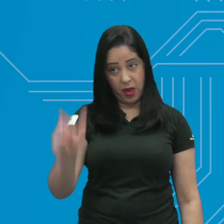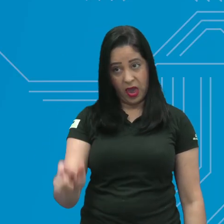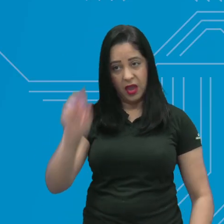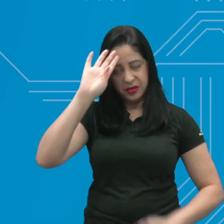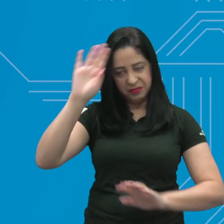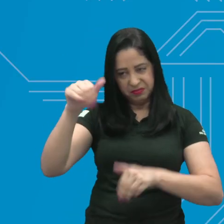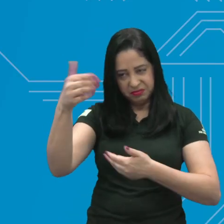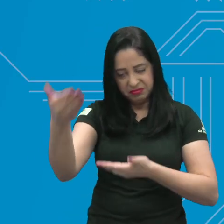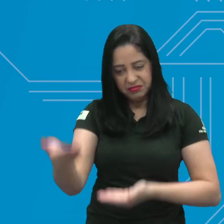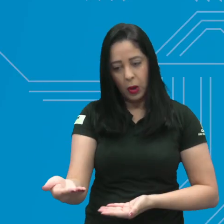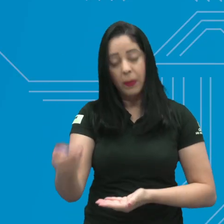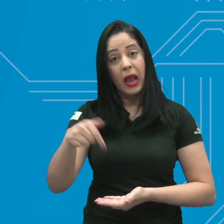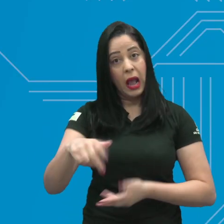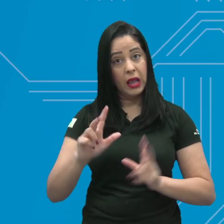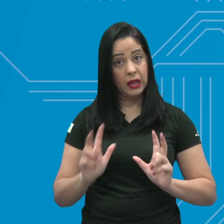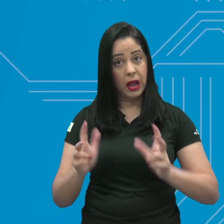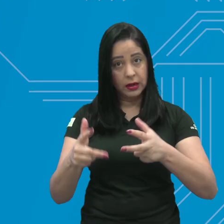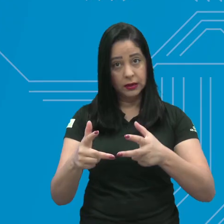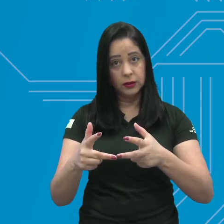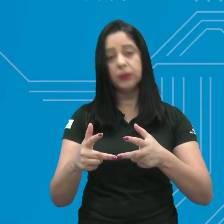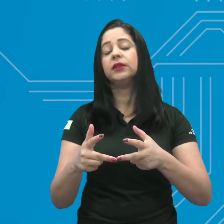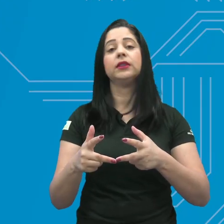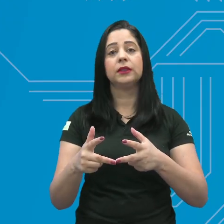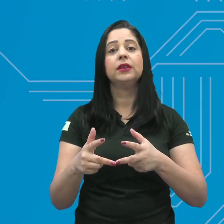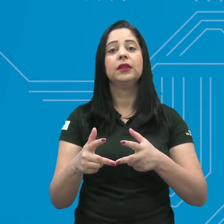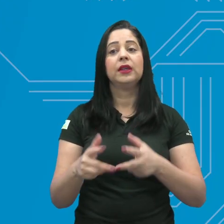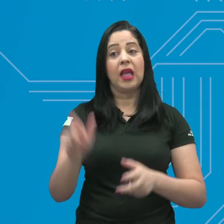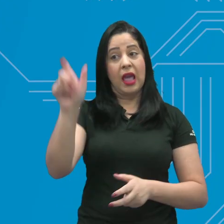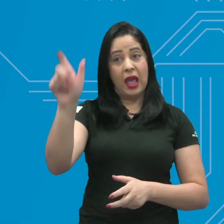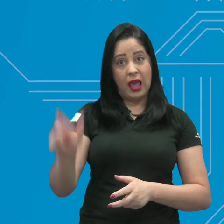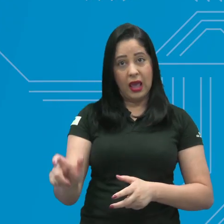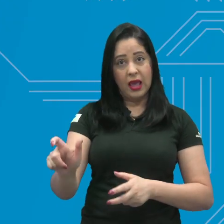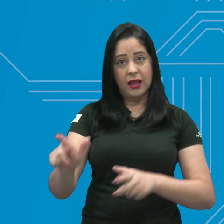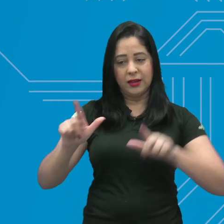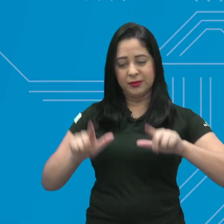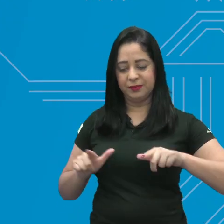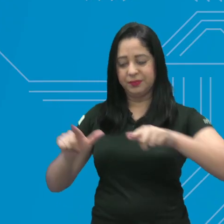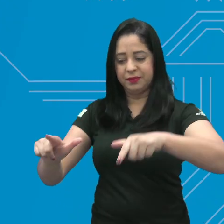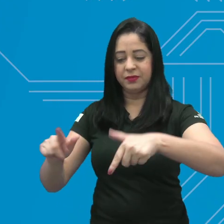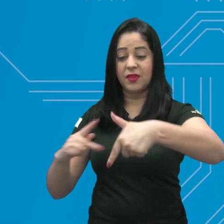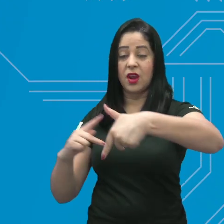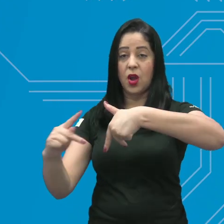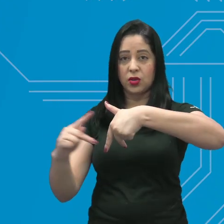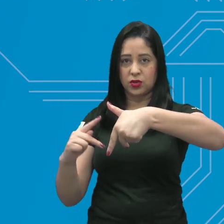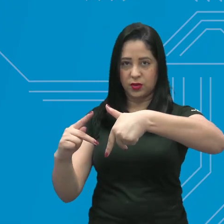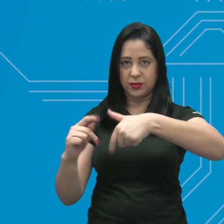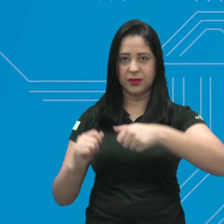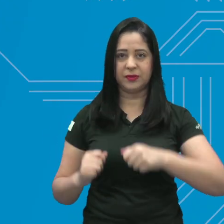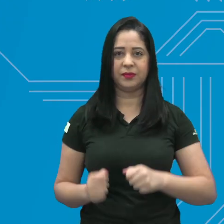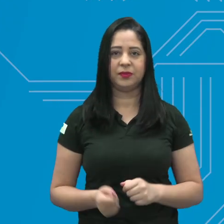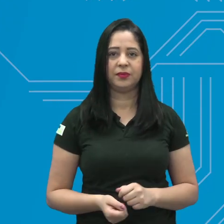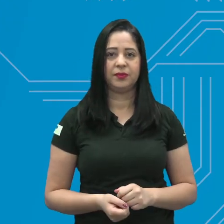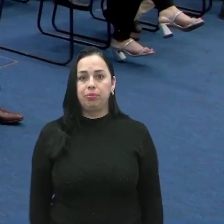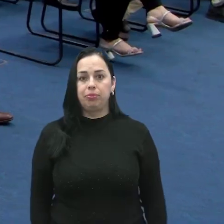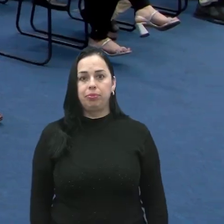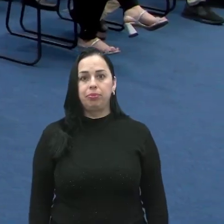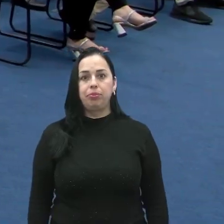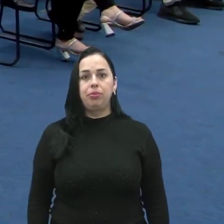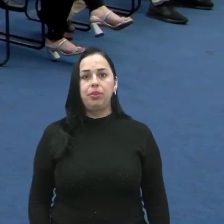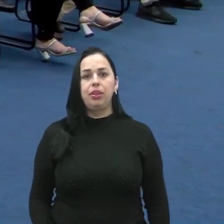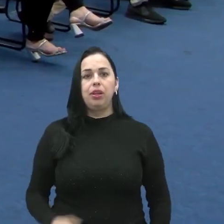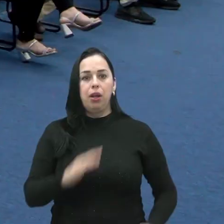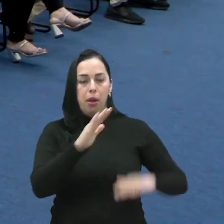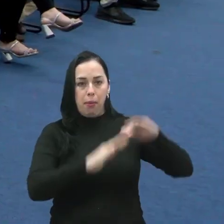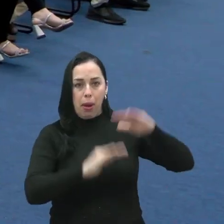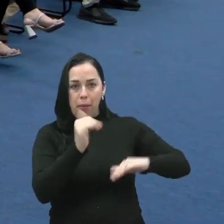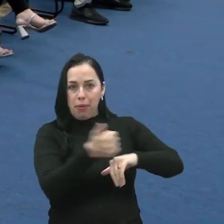foi homenageado aqui na Câmara Municipal. Durante sessão solene, ele recebeu o título de cidadão joseense. Profissionais